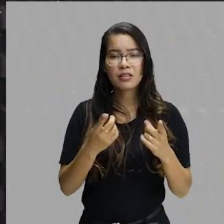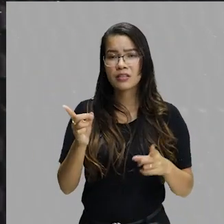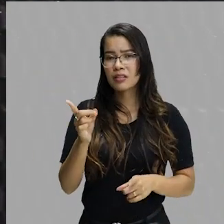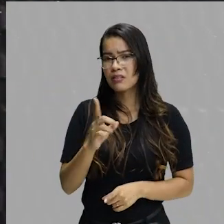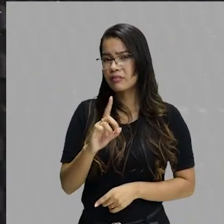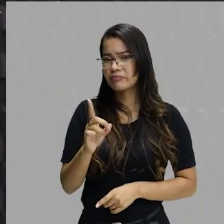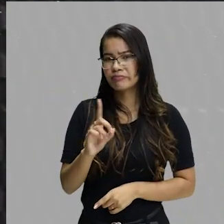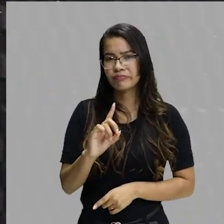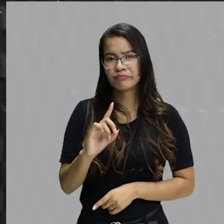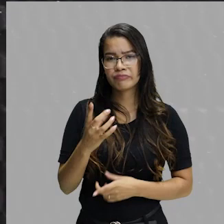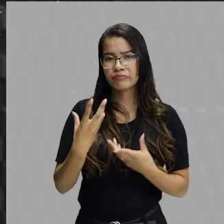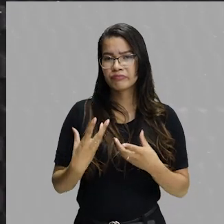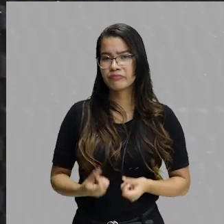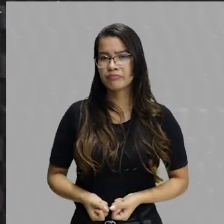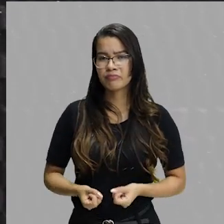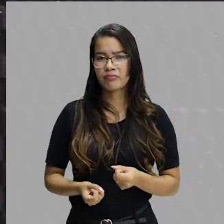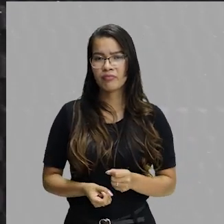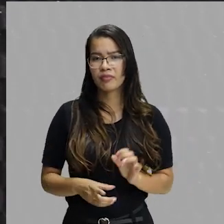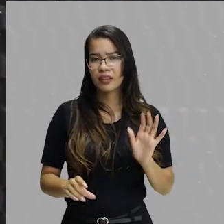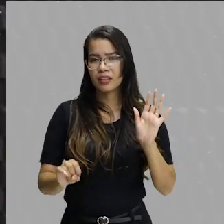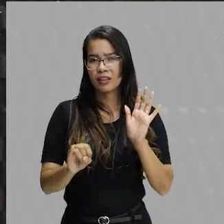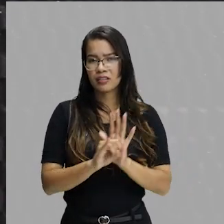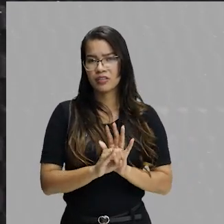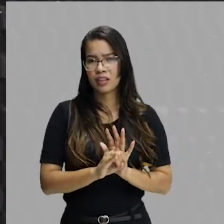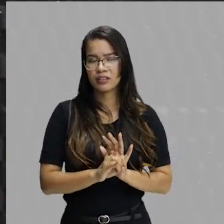uma identidade antissemita.